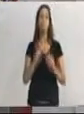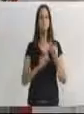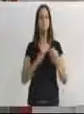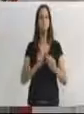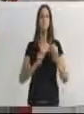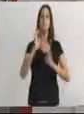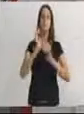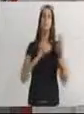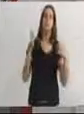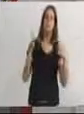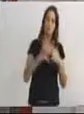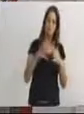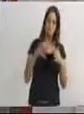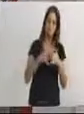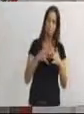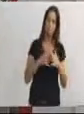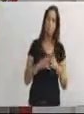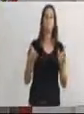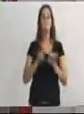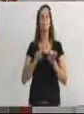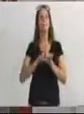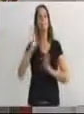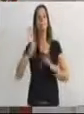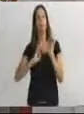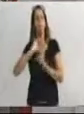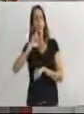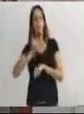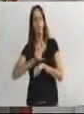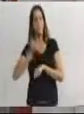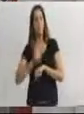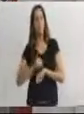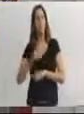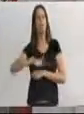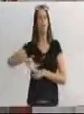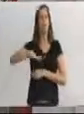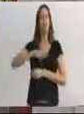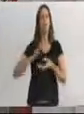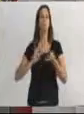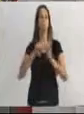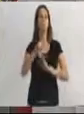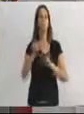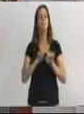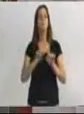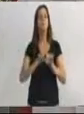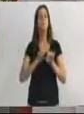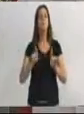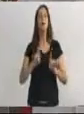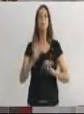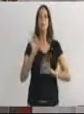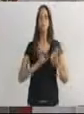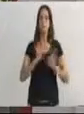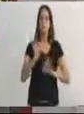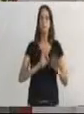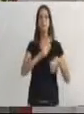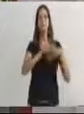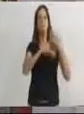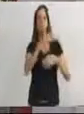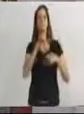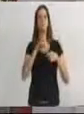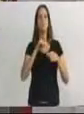trecho a vocação da indústria metal mecânica do pólo tecnológico mas o plano municipal do movimento econômico vai poder junto com o sebrae